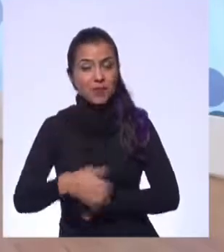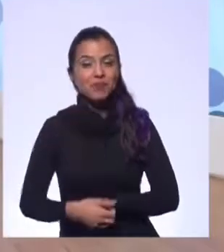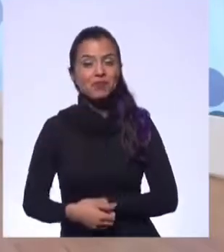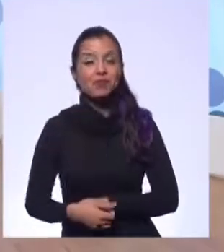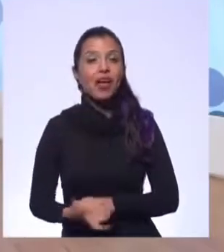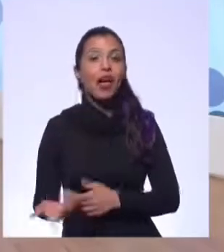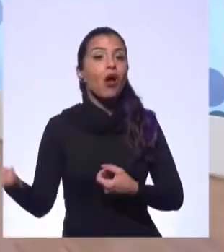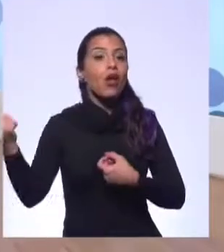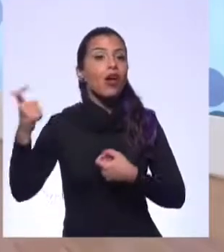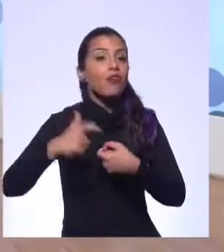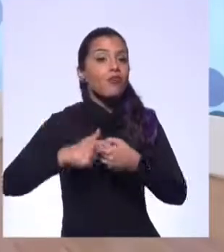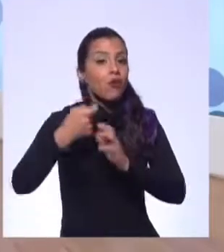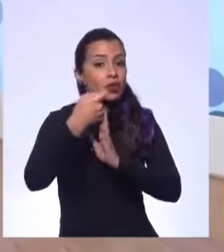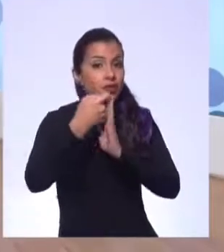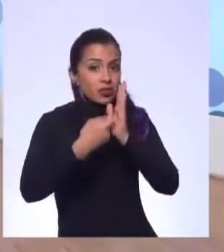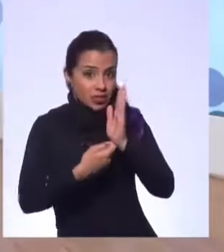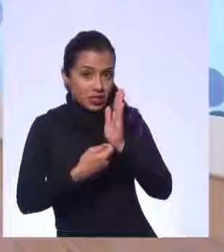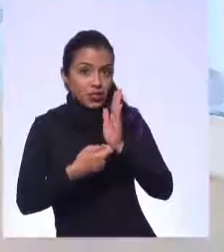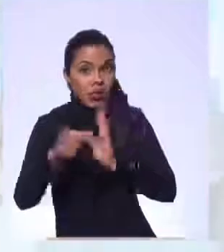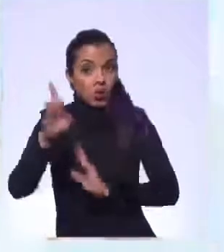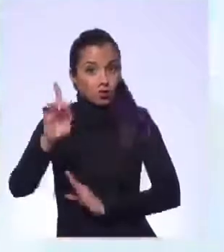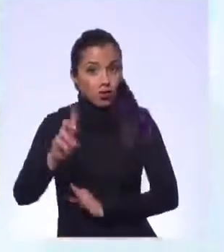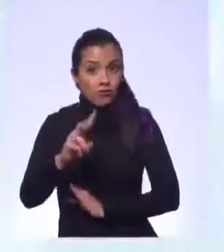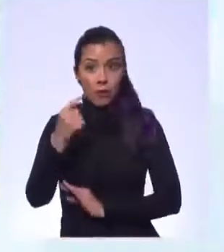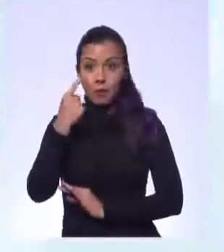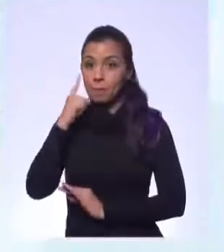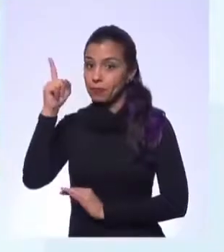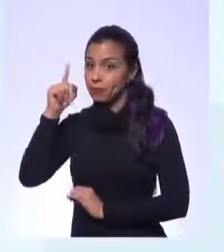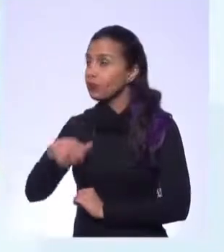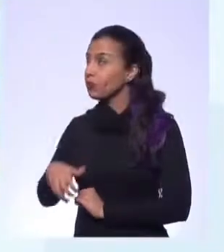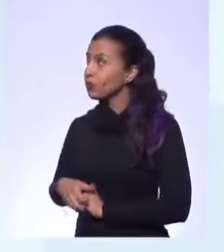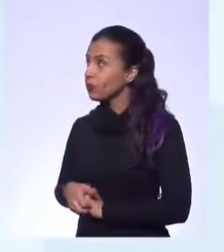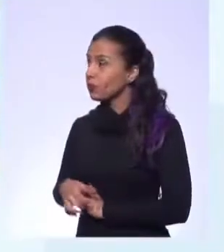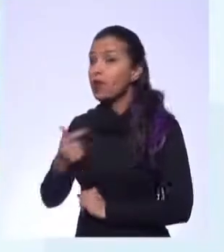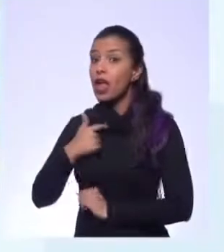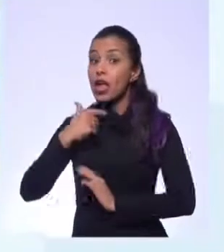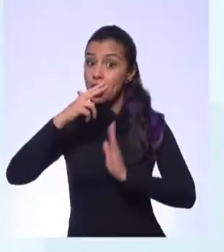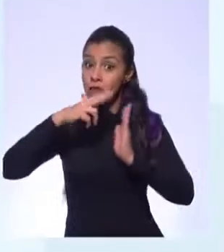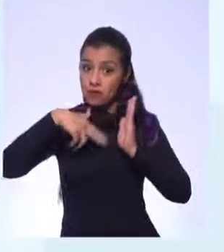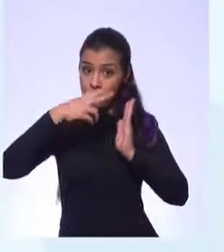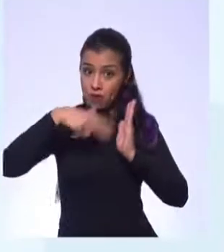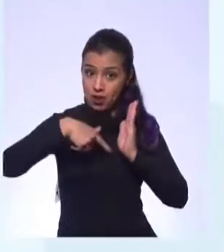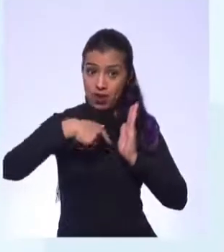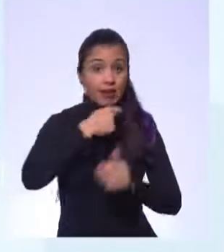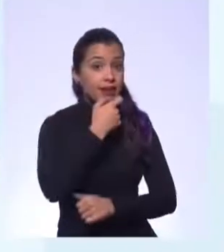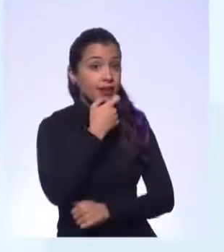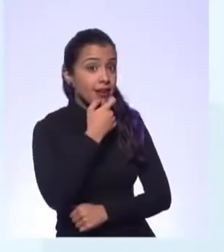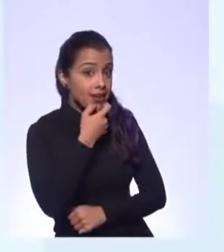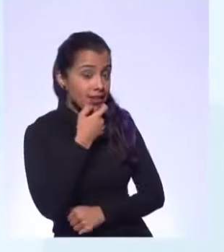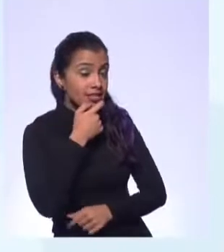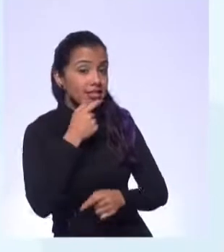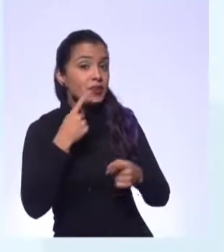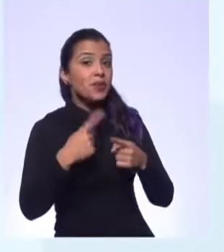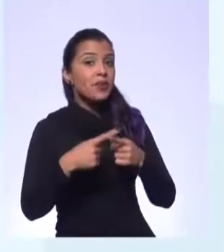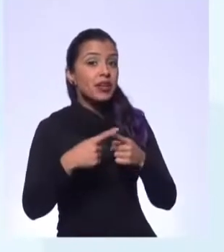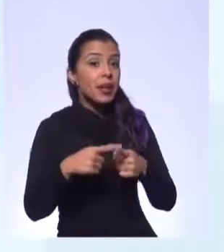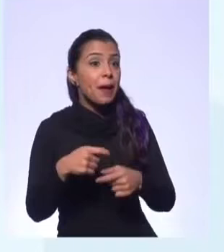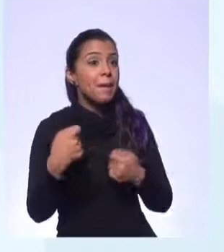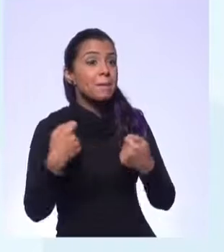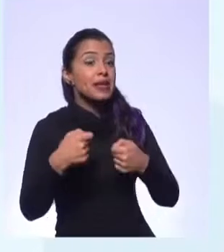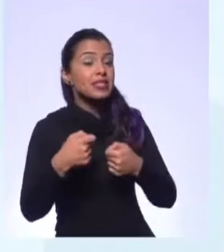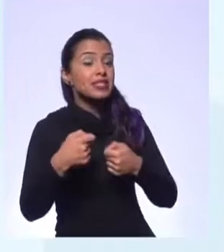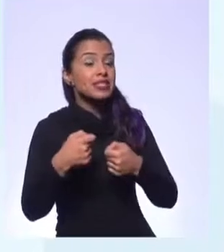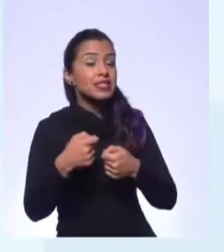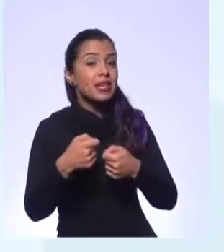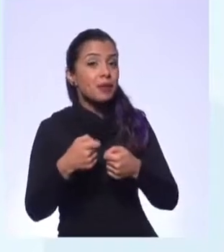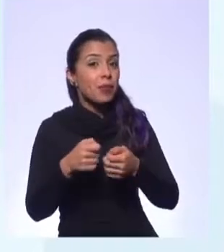para o texto, tá? O diretor vai colocar ali no texto. Eu vou ler esse texto em inglês, porque nós vamos precisar para o próximo